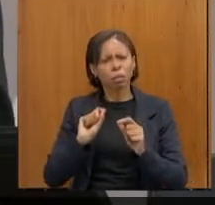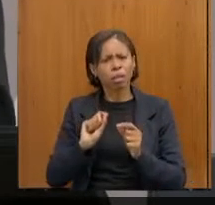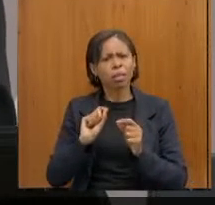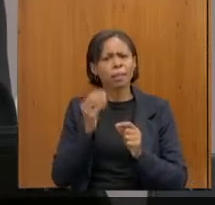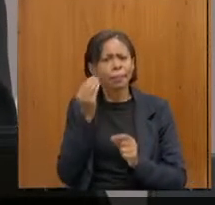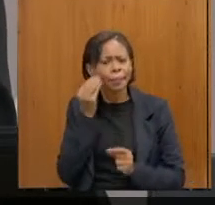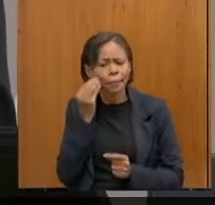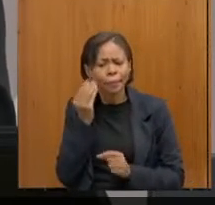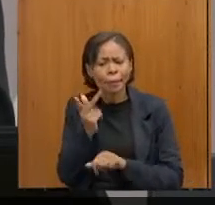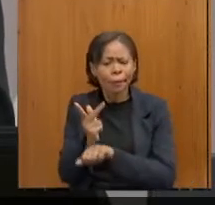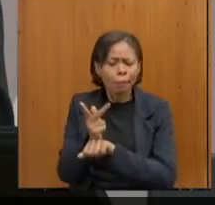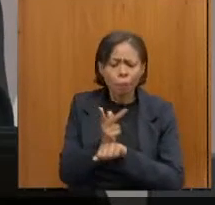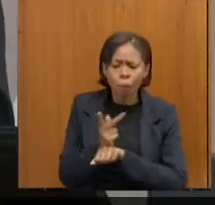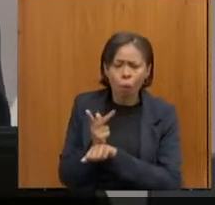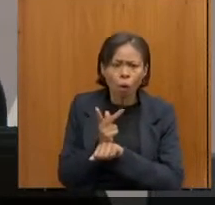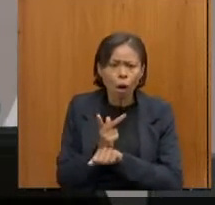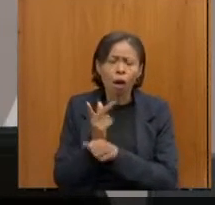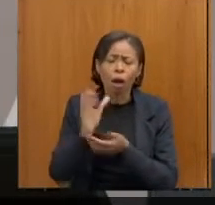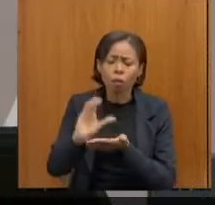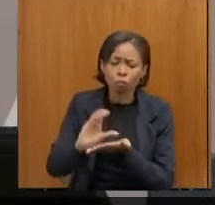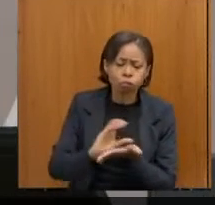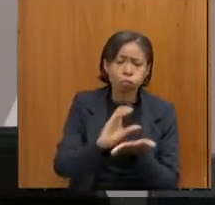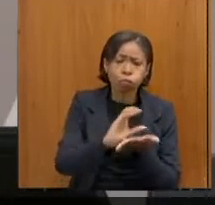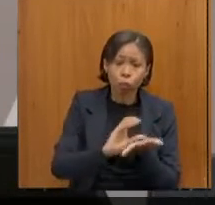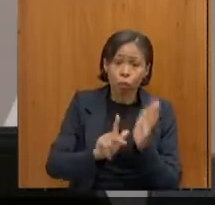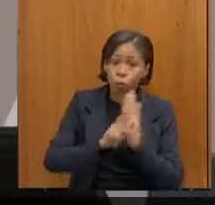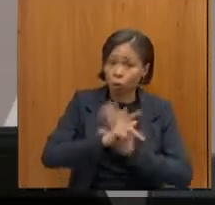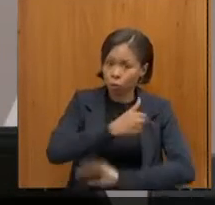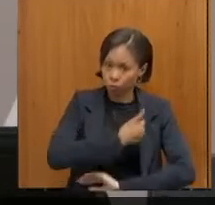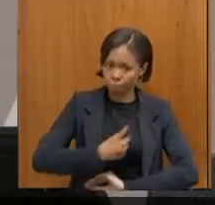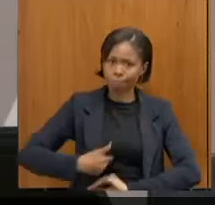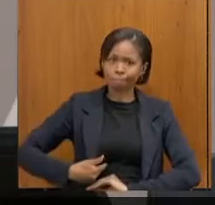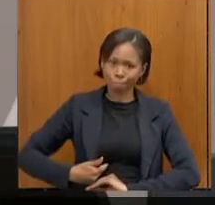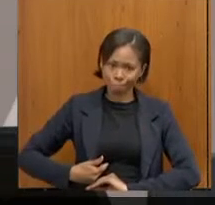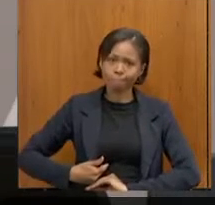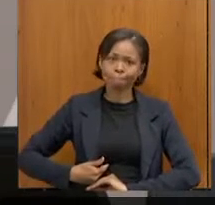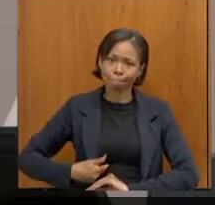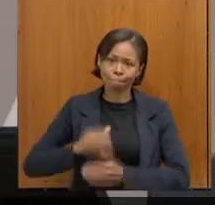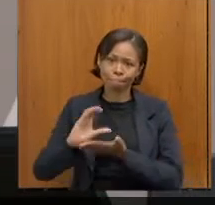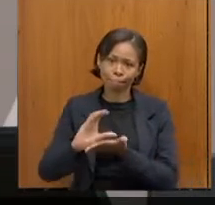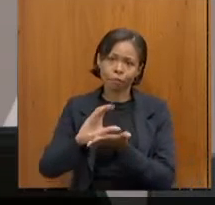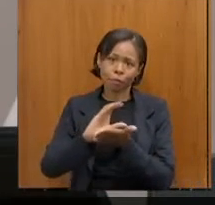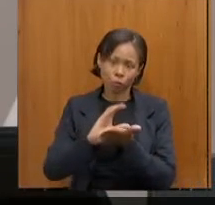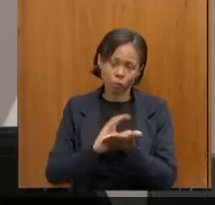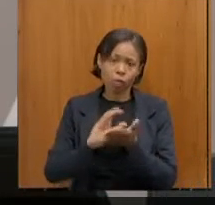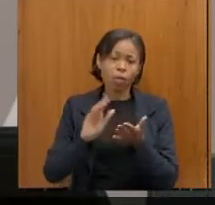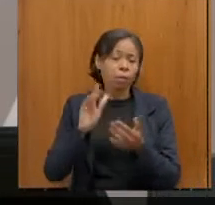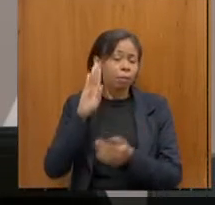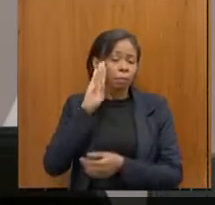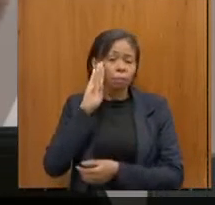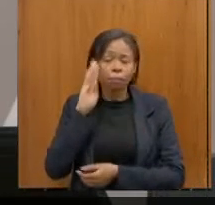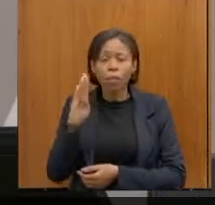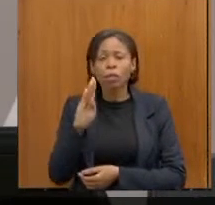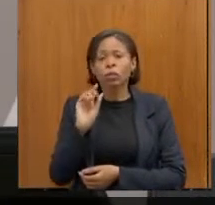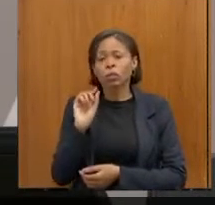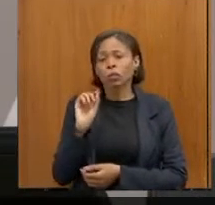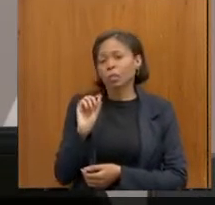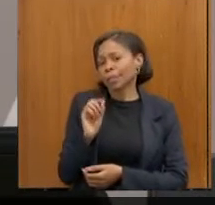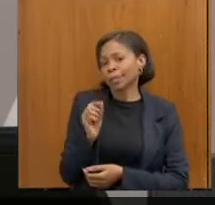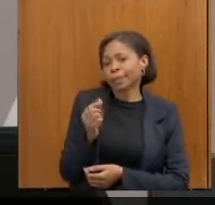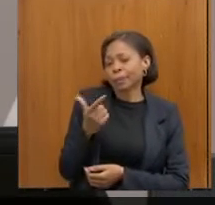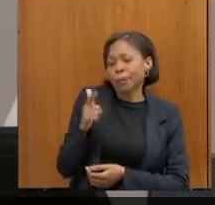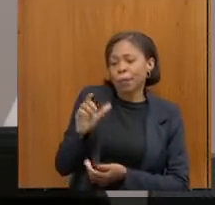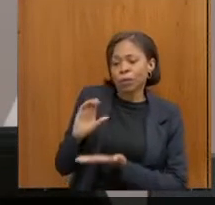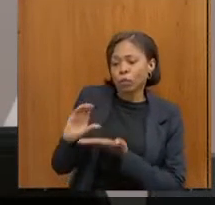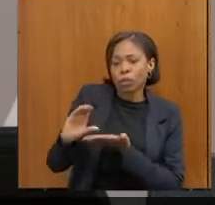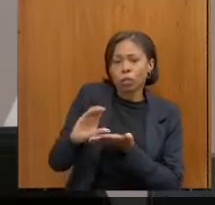investimento investimento público de investimento a partir inclusive dos 10 investimentos